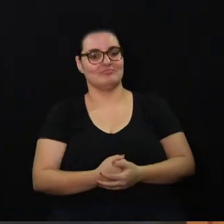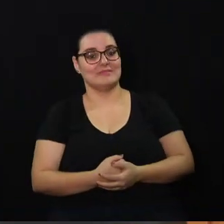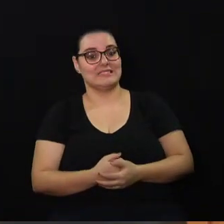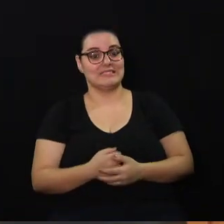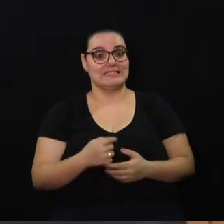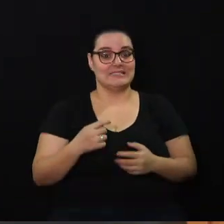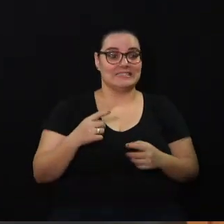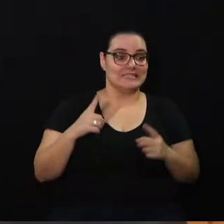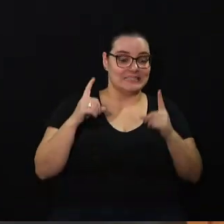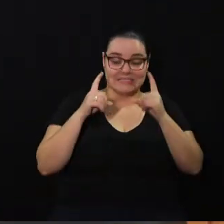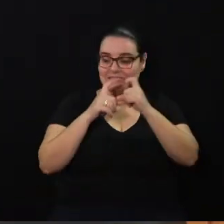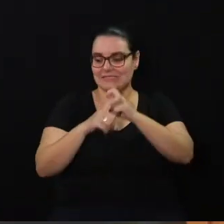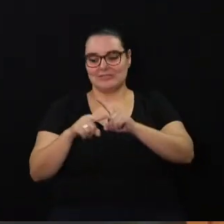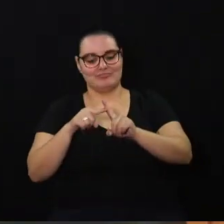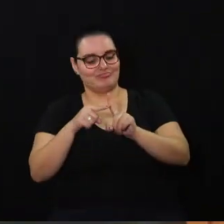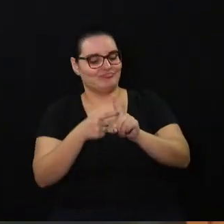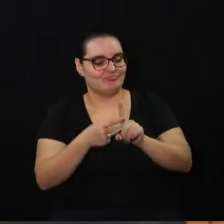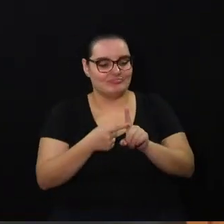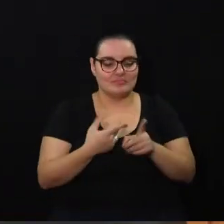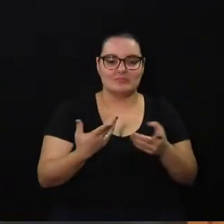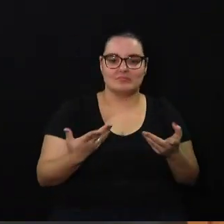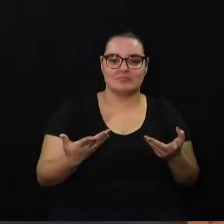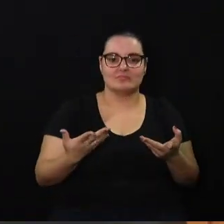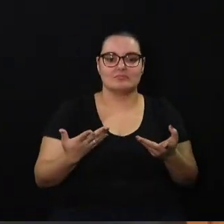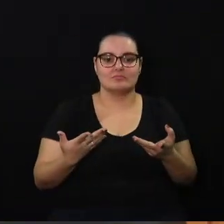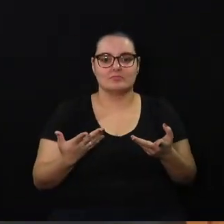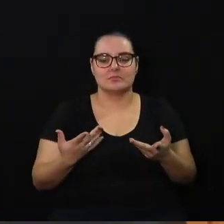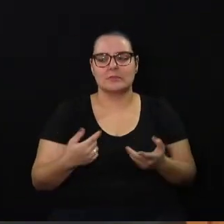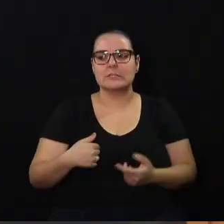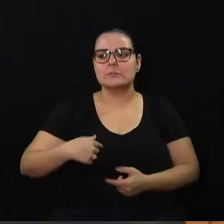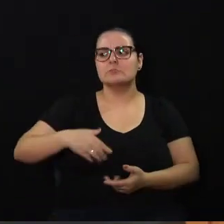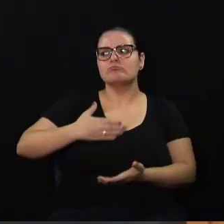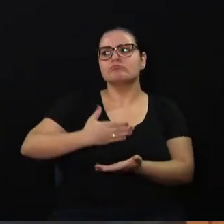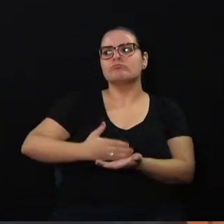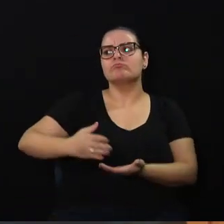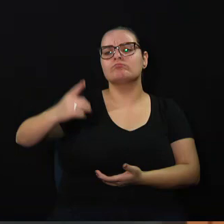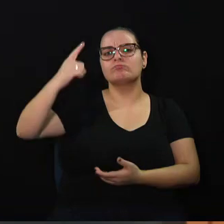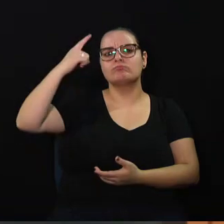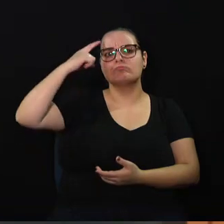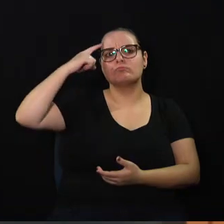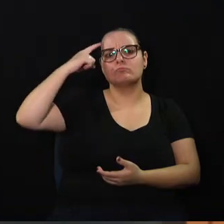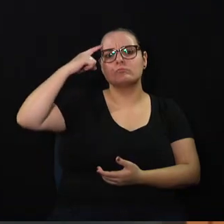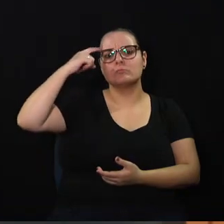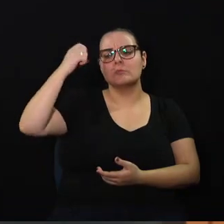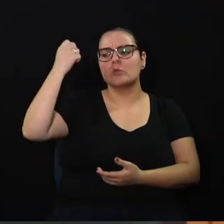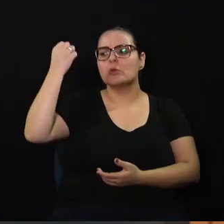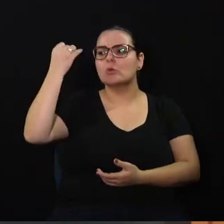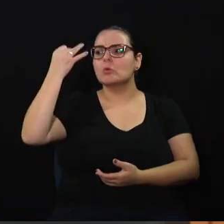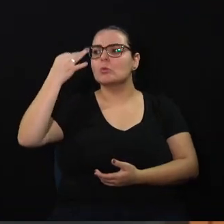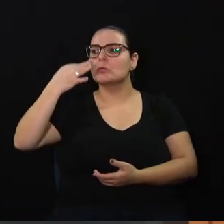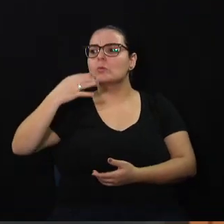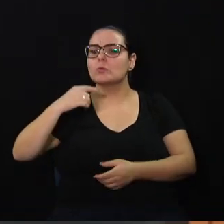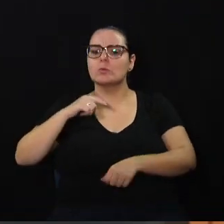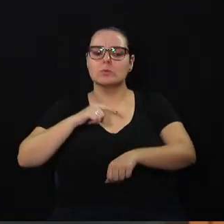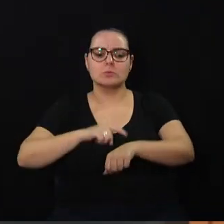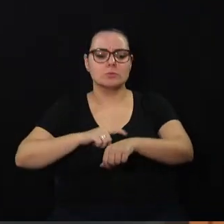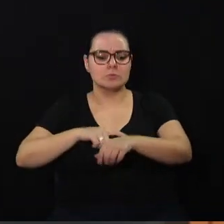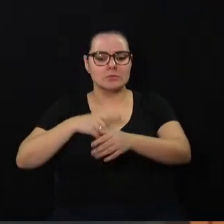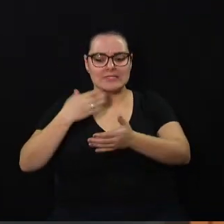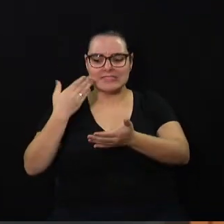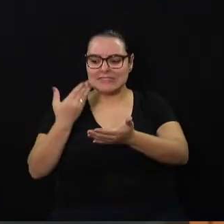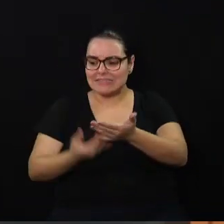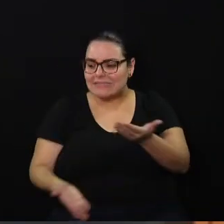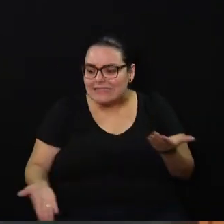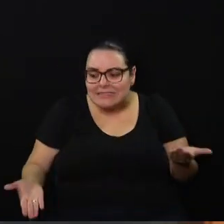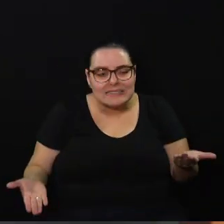nada disso eu soube então fiquei pensando quanto tempo de estimulação e os tratamentos adequados